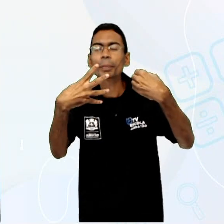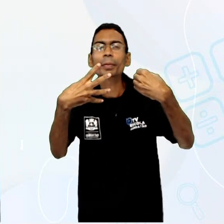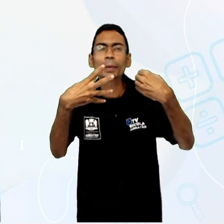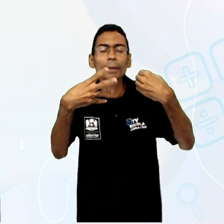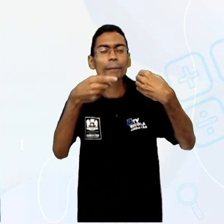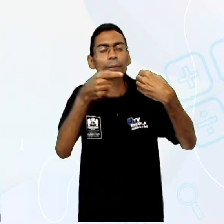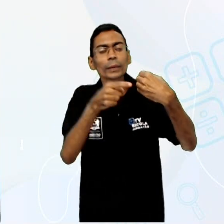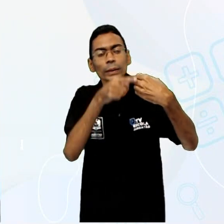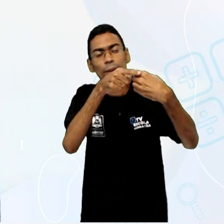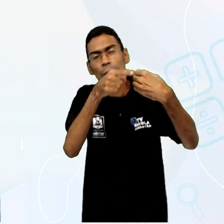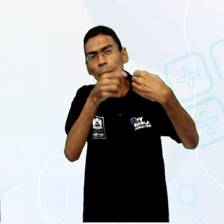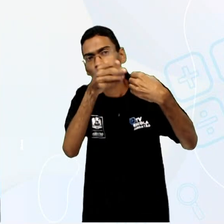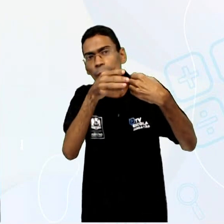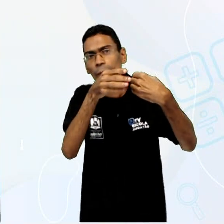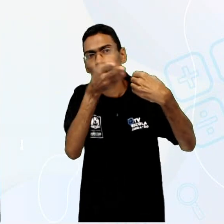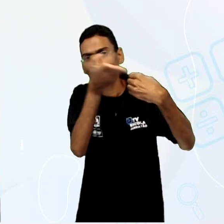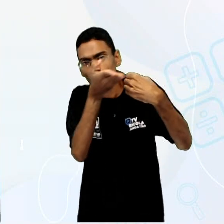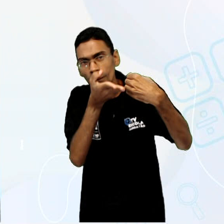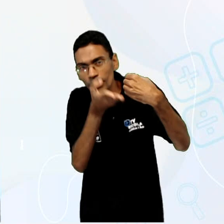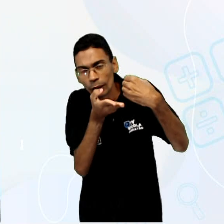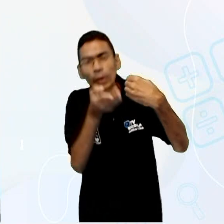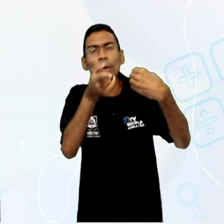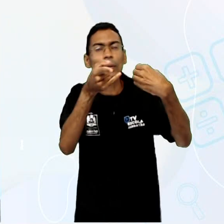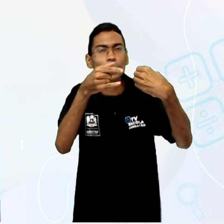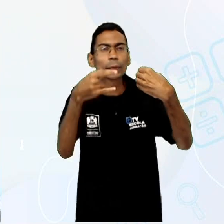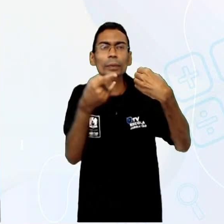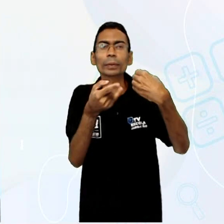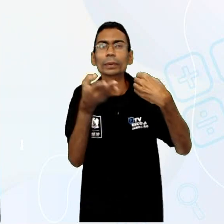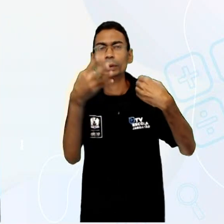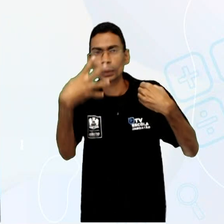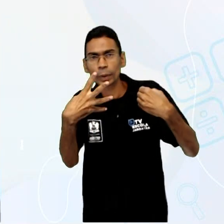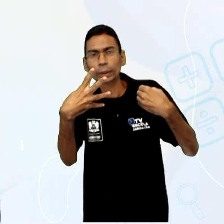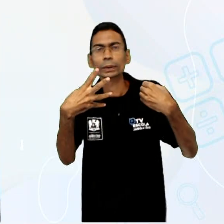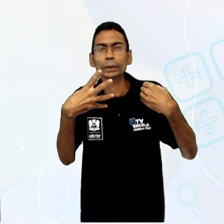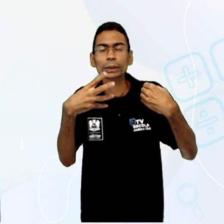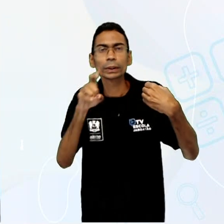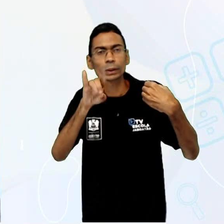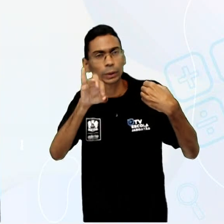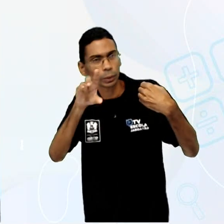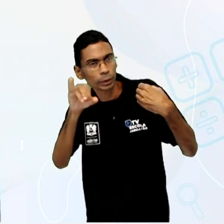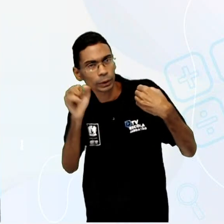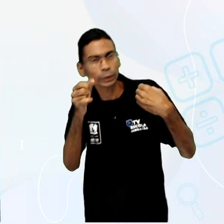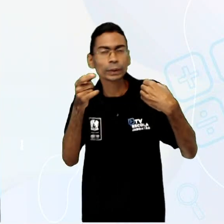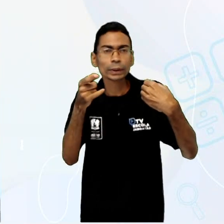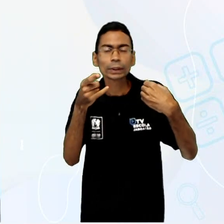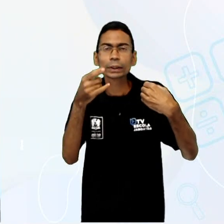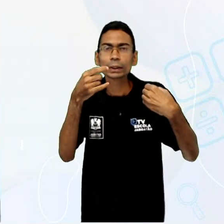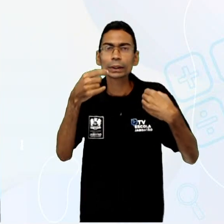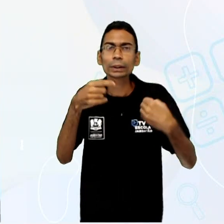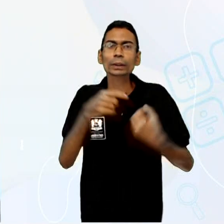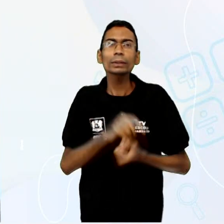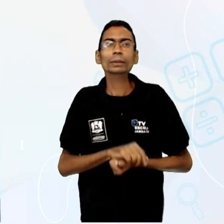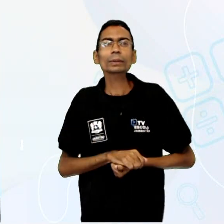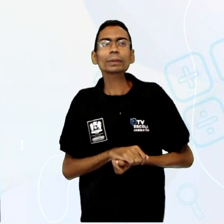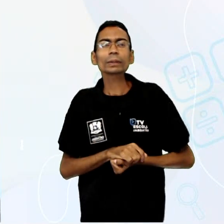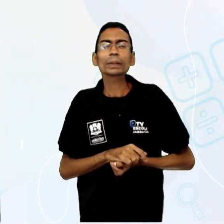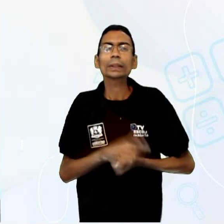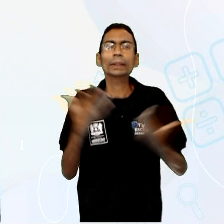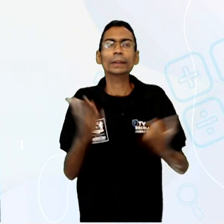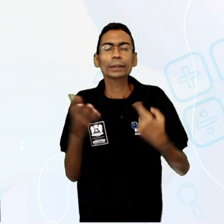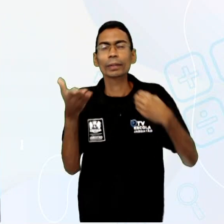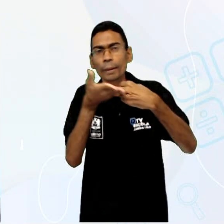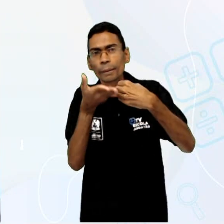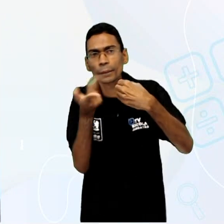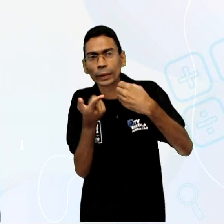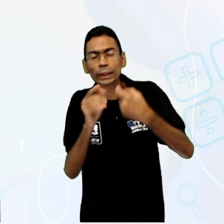Portanto, 4 é o denominador. O número que fica acima do traço, ele indica a quantidade de partes que Sueli usou